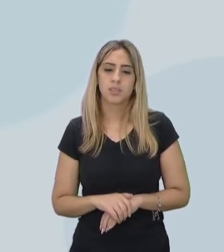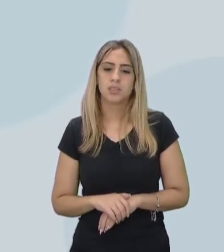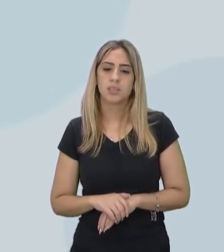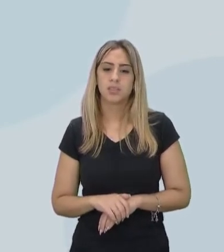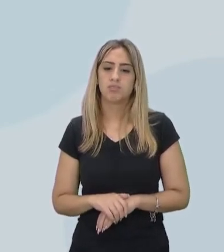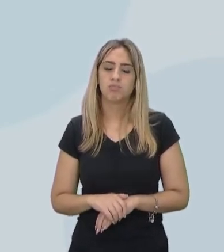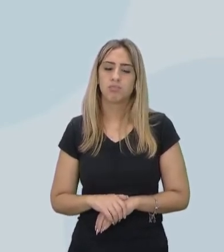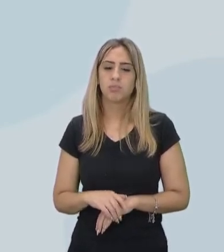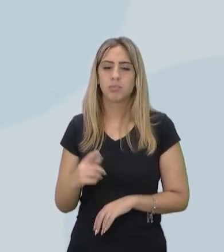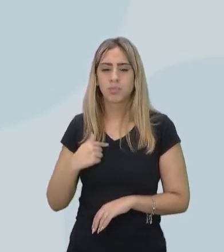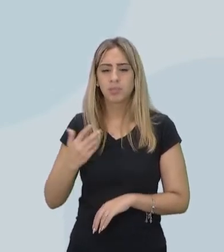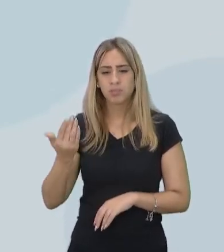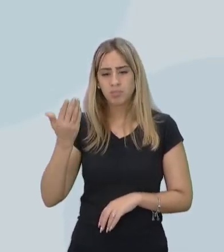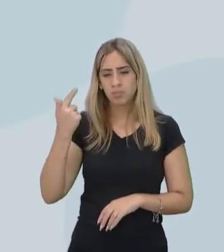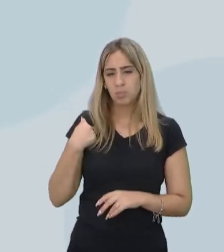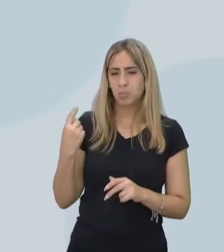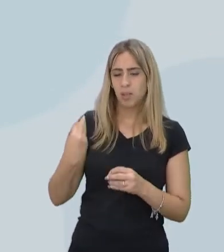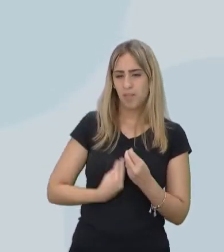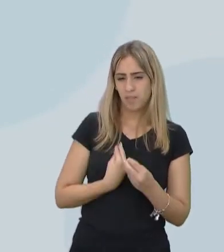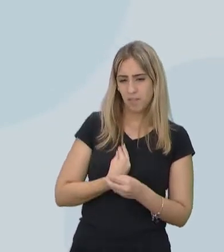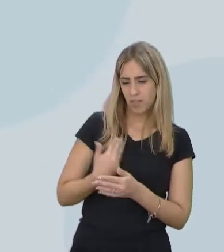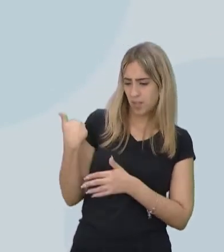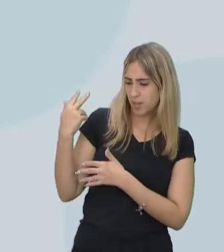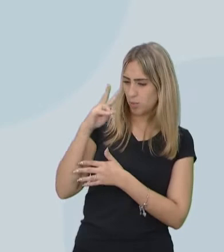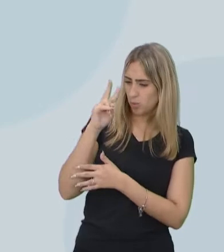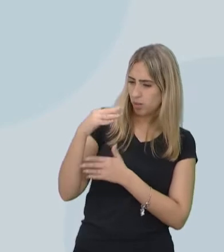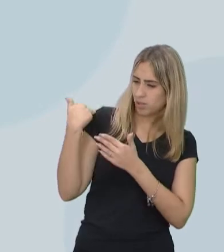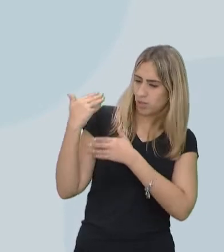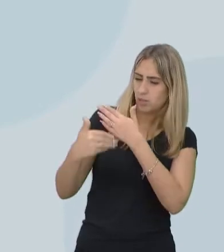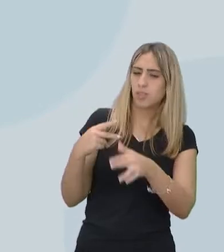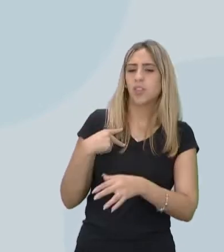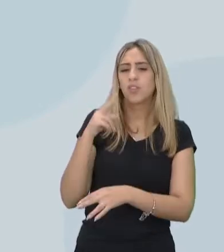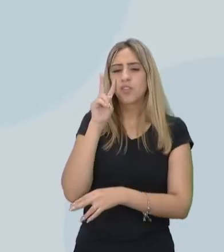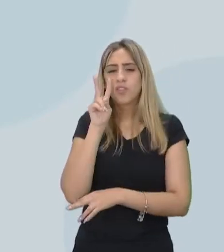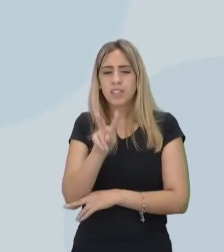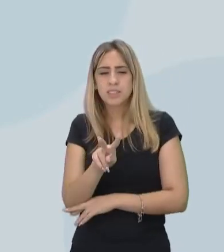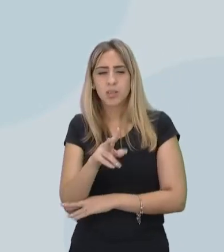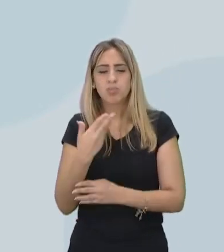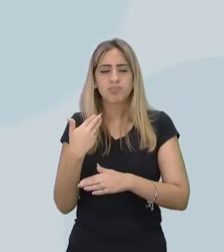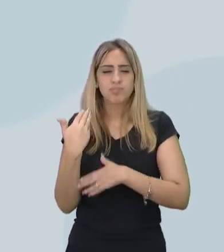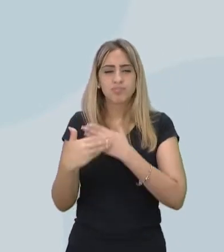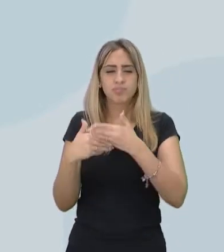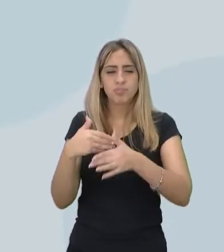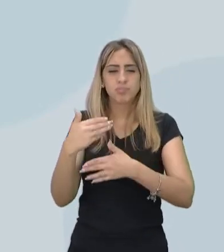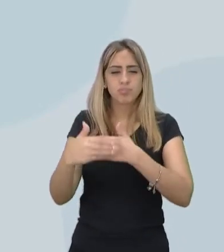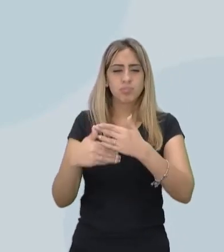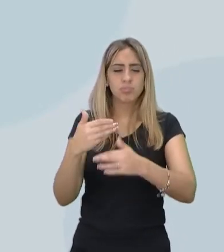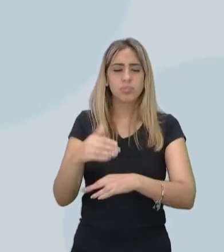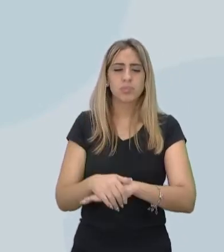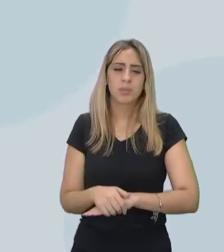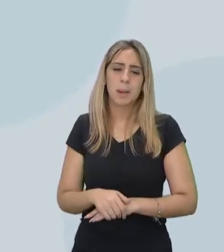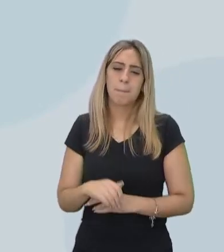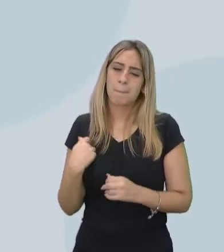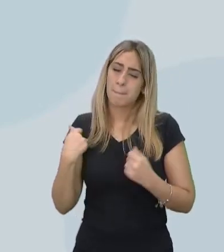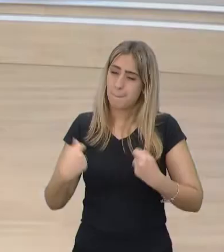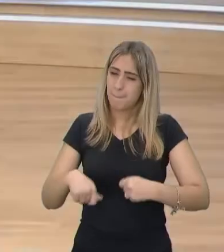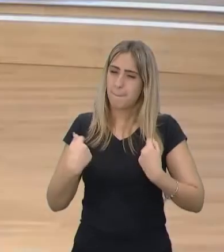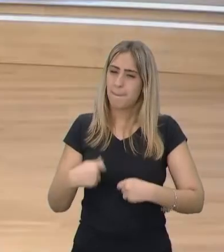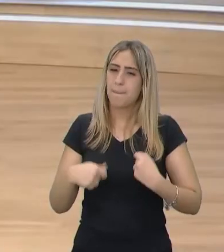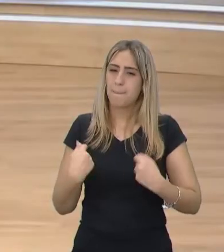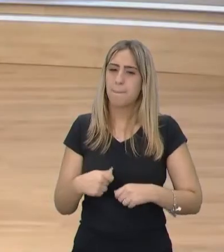minha vida, eu tive. Agora, se eu parar e pensar nessa questão eu tenho